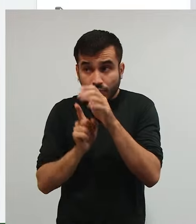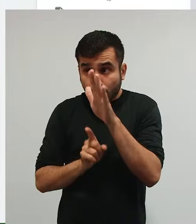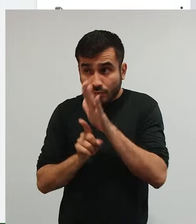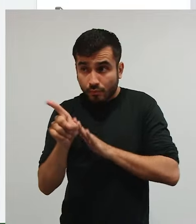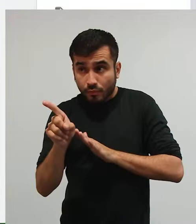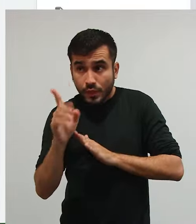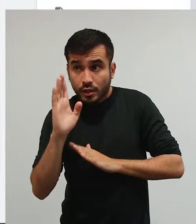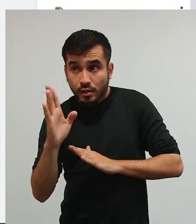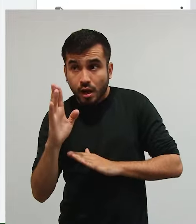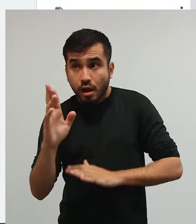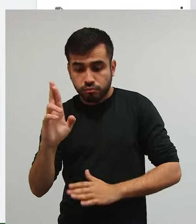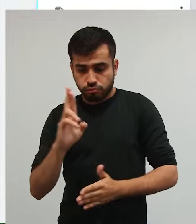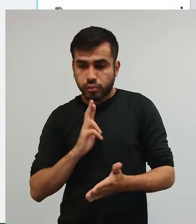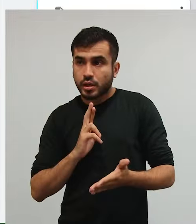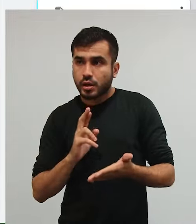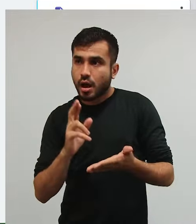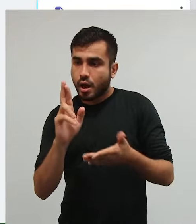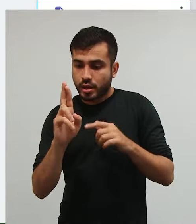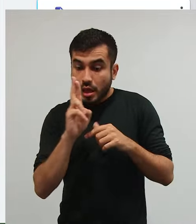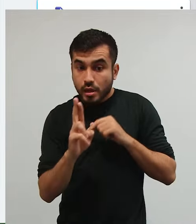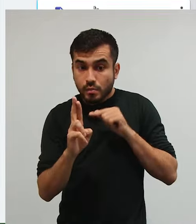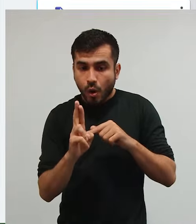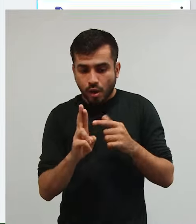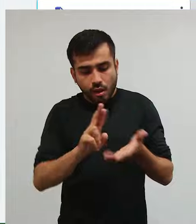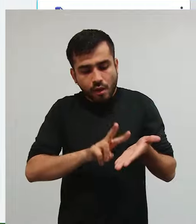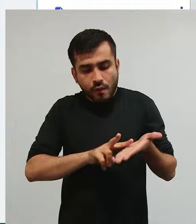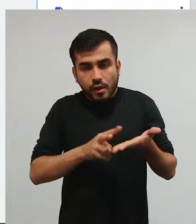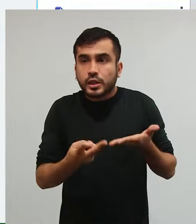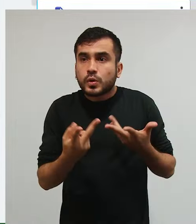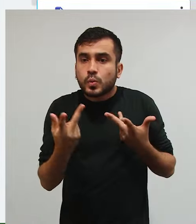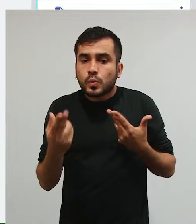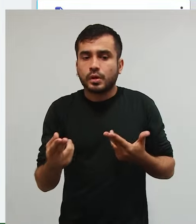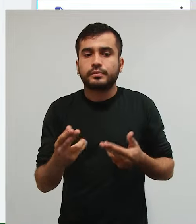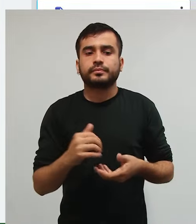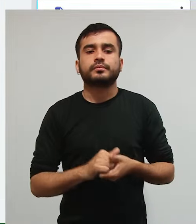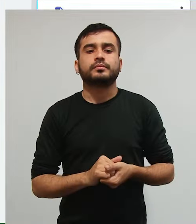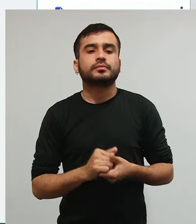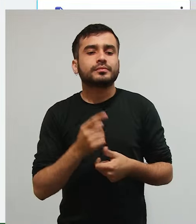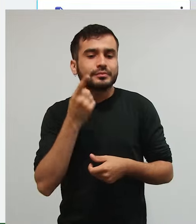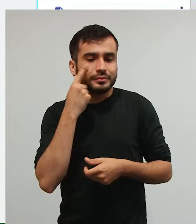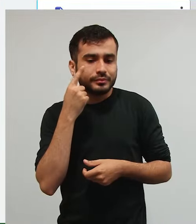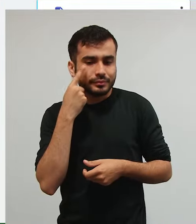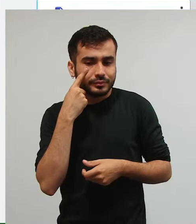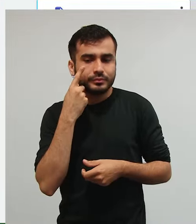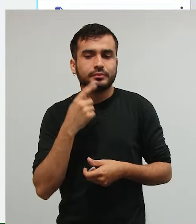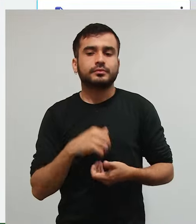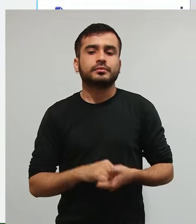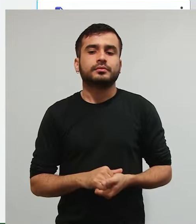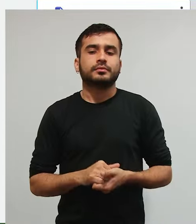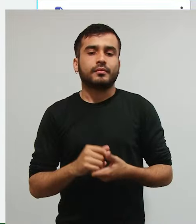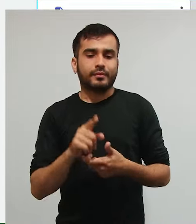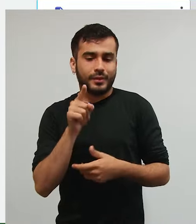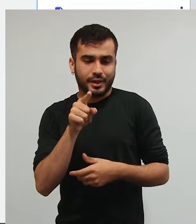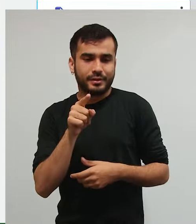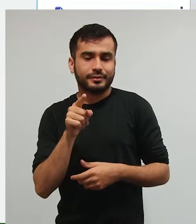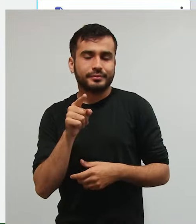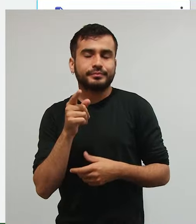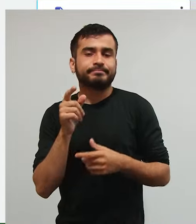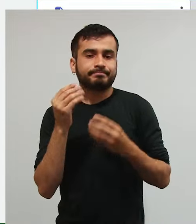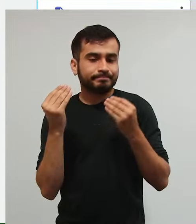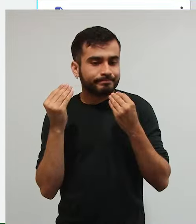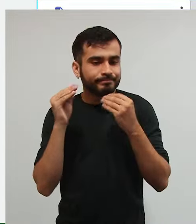né, na página, no Como Me Tornei Professor, para cada uma das perguntas que você tiver feito aqui no seu